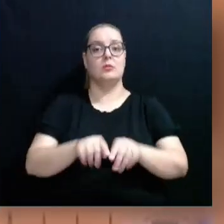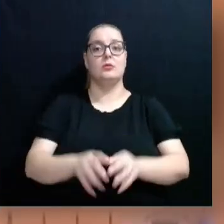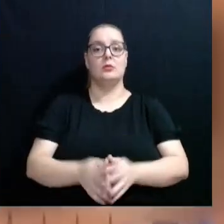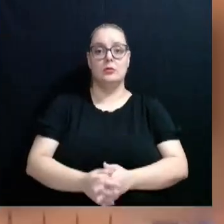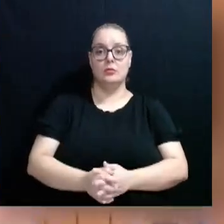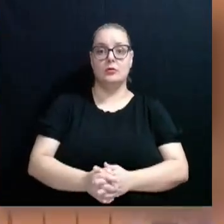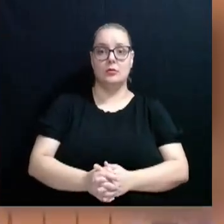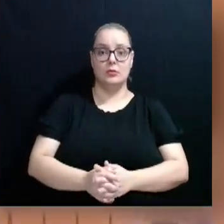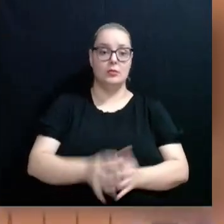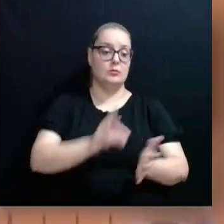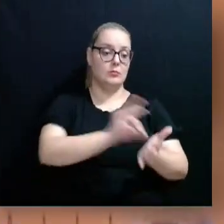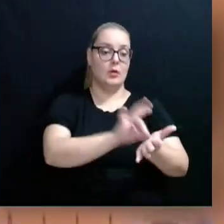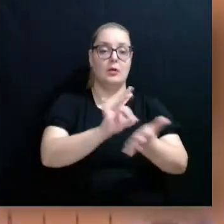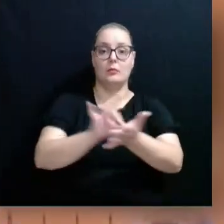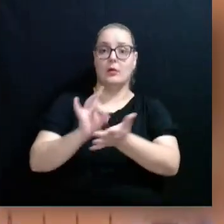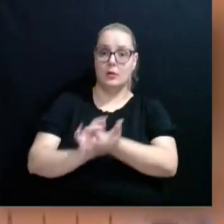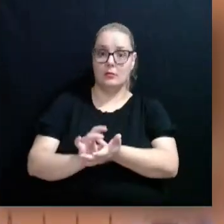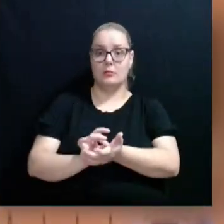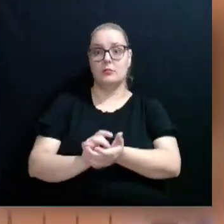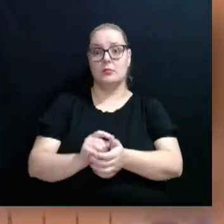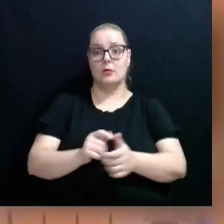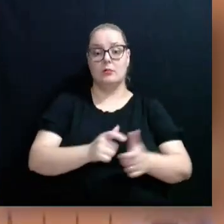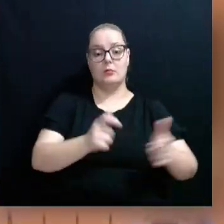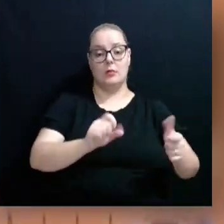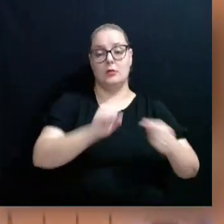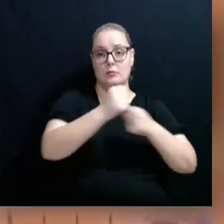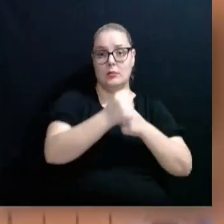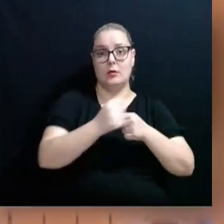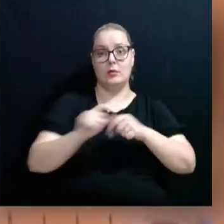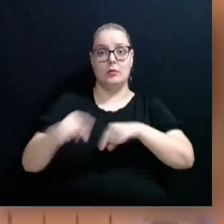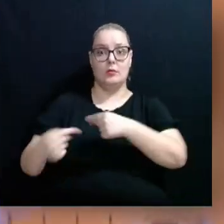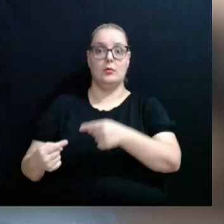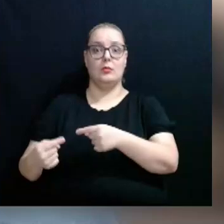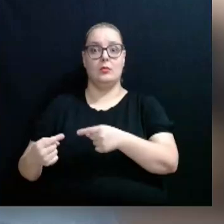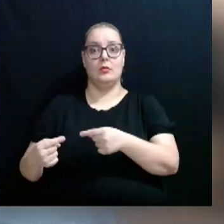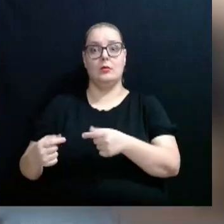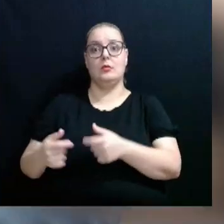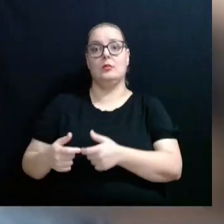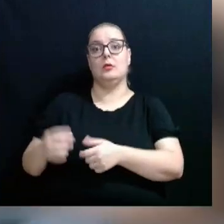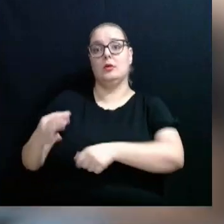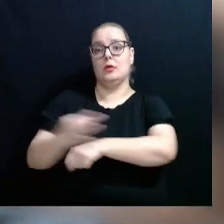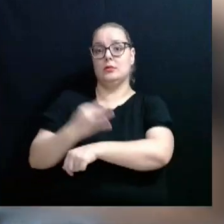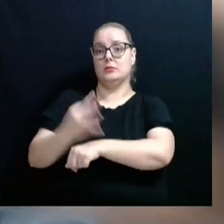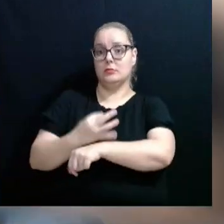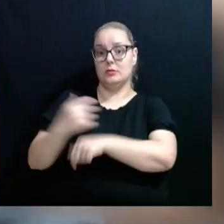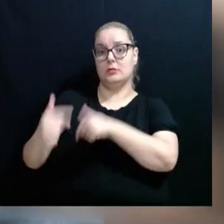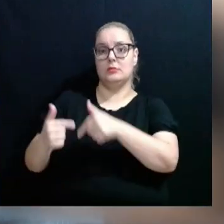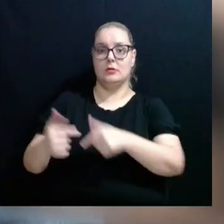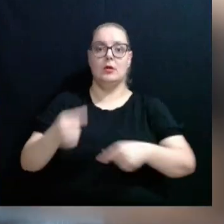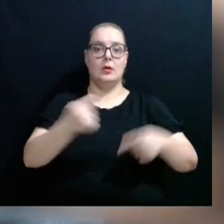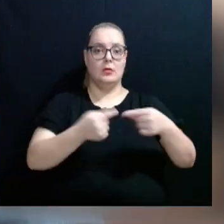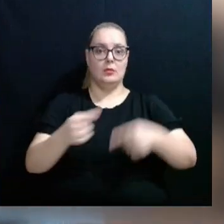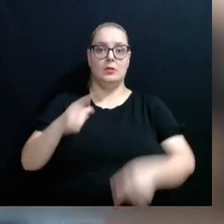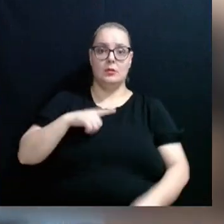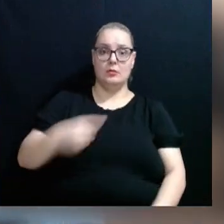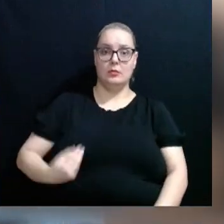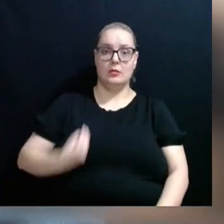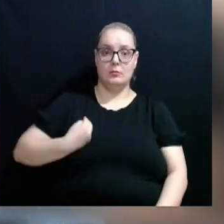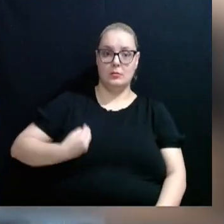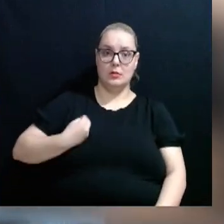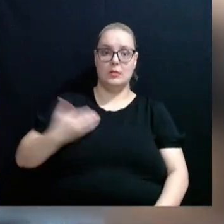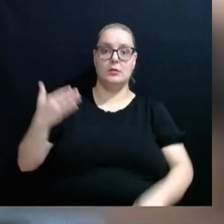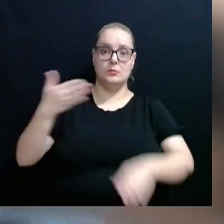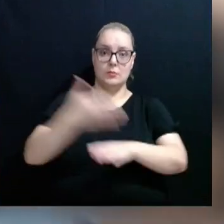mais intensa proteção com realidades de hiperintensa exploração do trabalho. O debate também contou com a participação